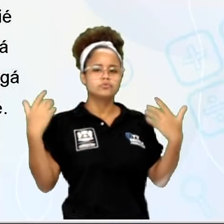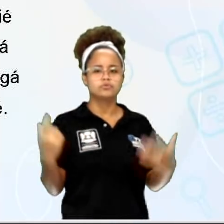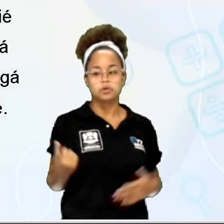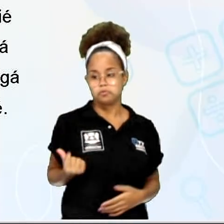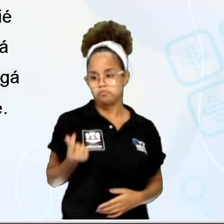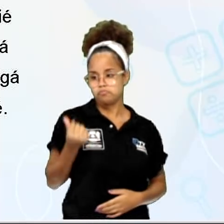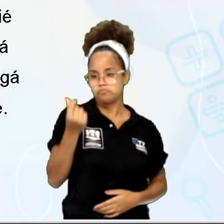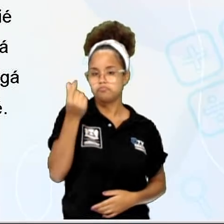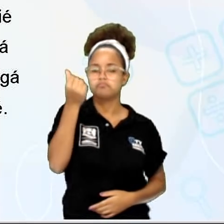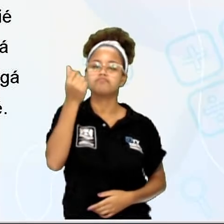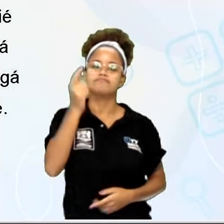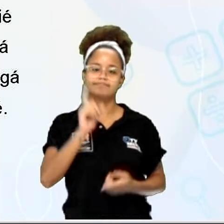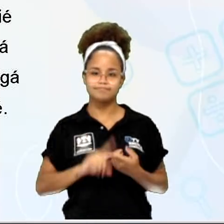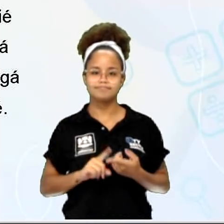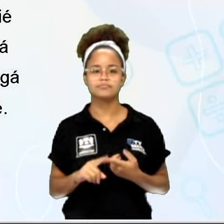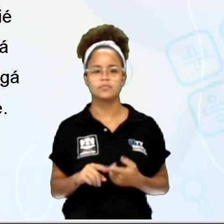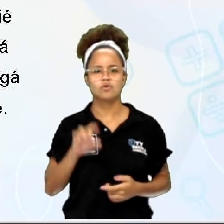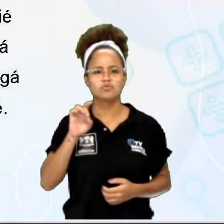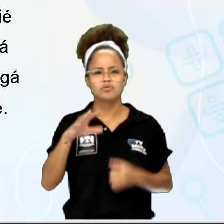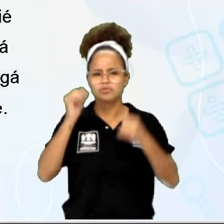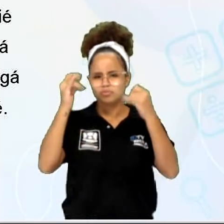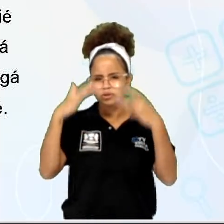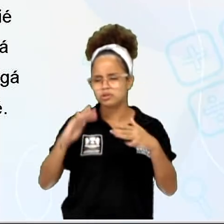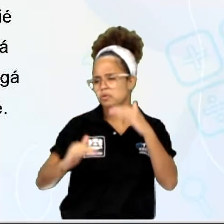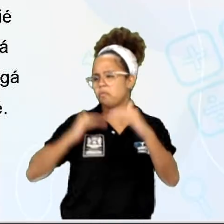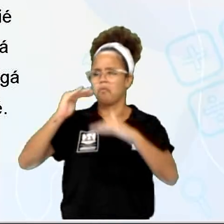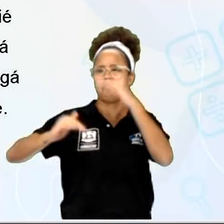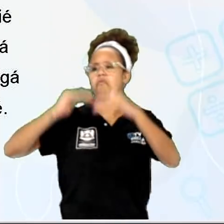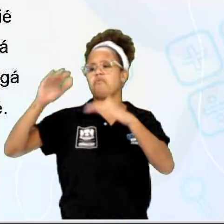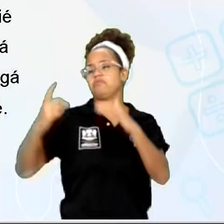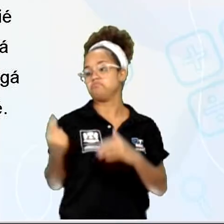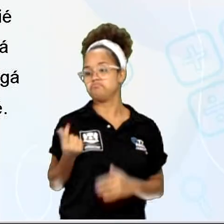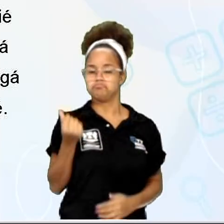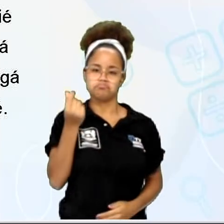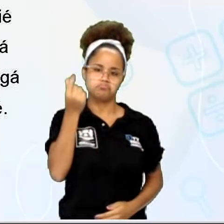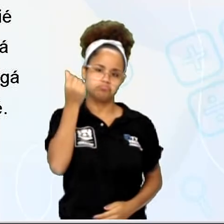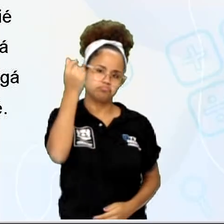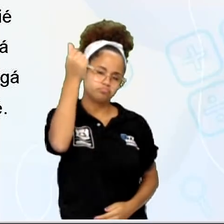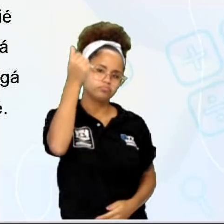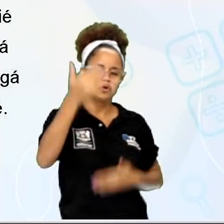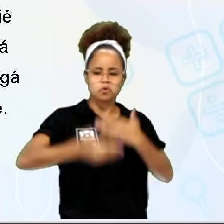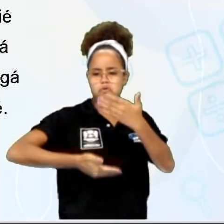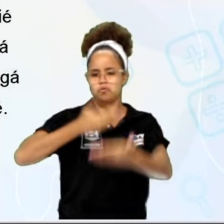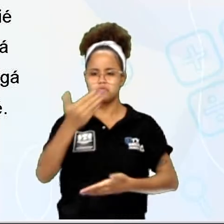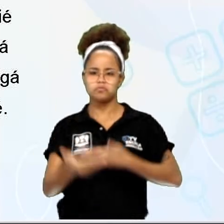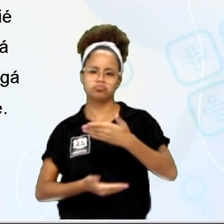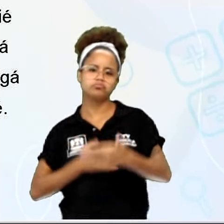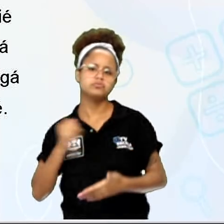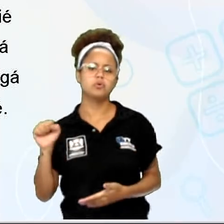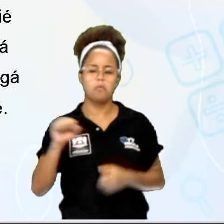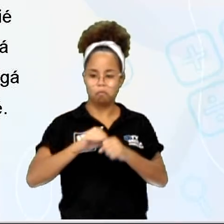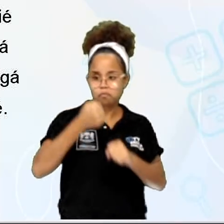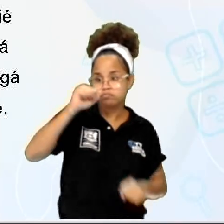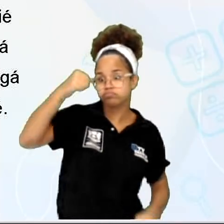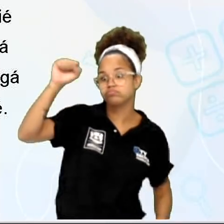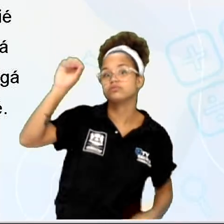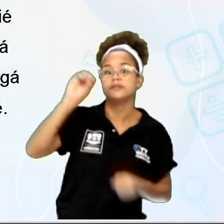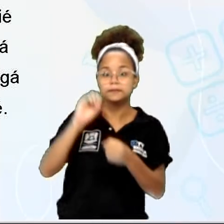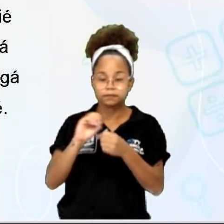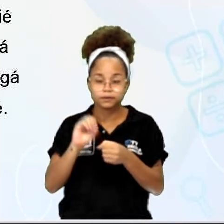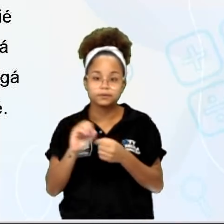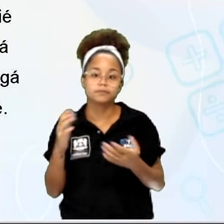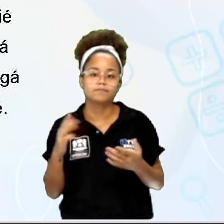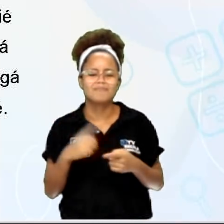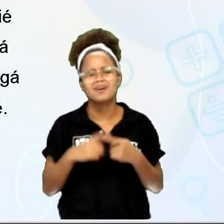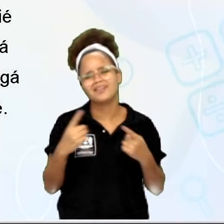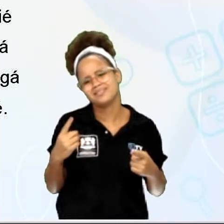de opulência. Só se fala de progresso, riqueza e novo processo, de grandeza e produção. Porém,